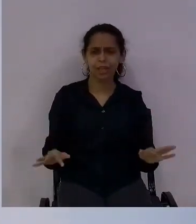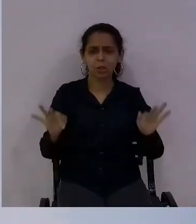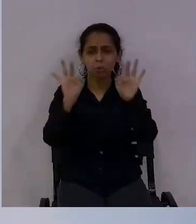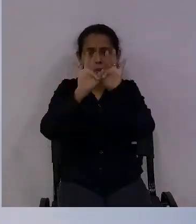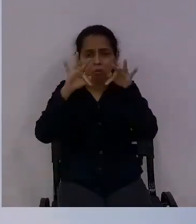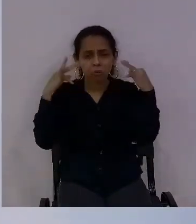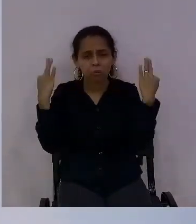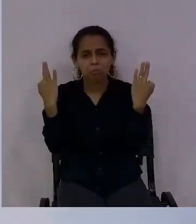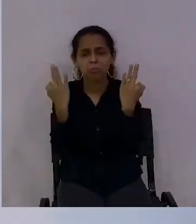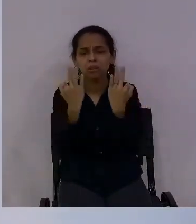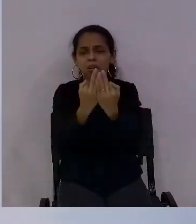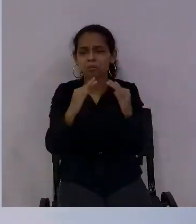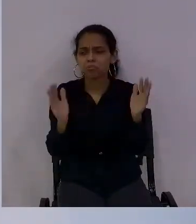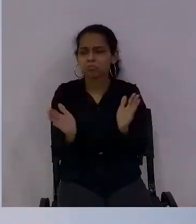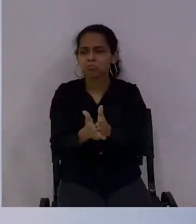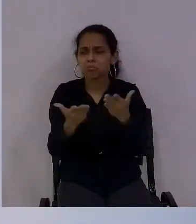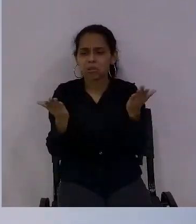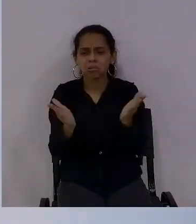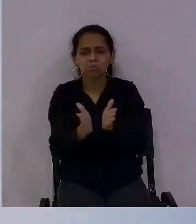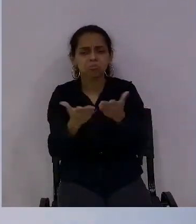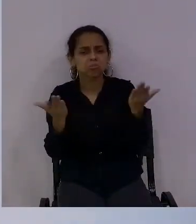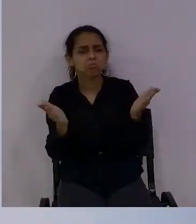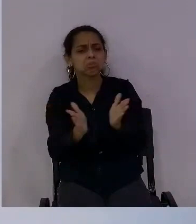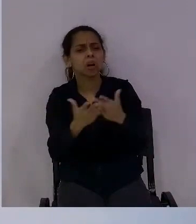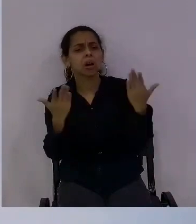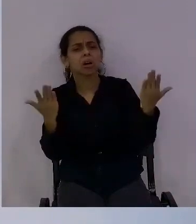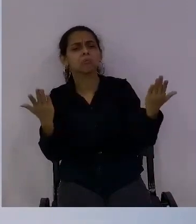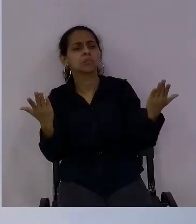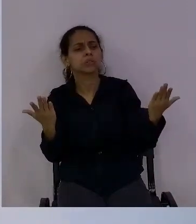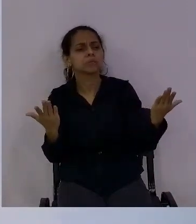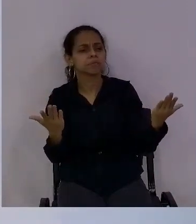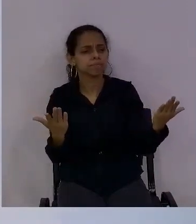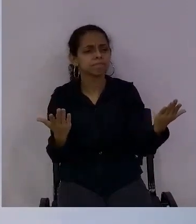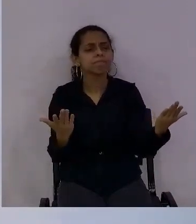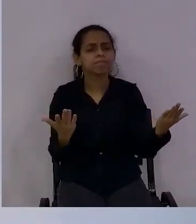que era comum. Entram na cota da exceção.